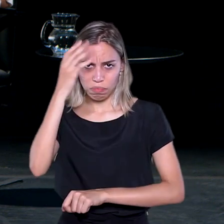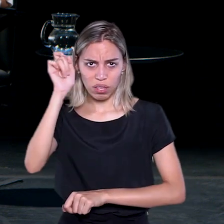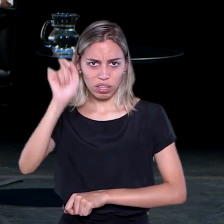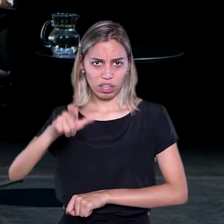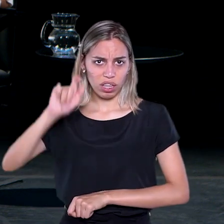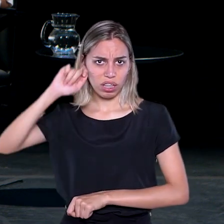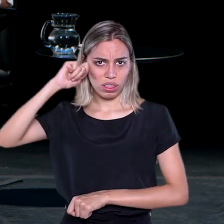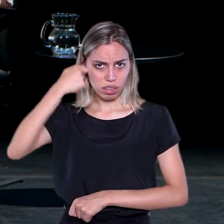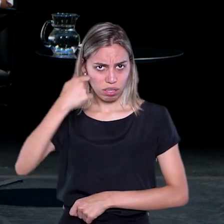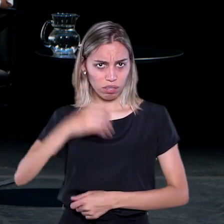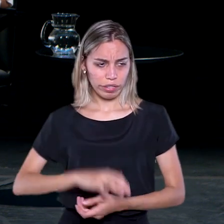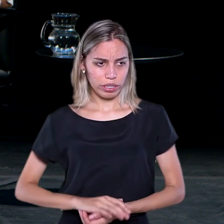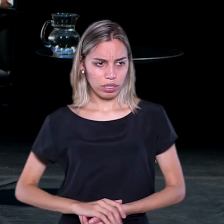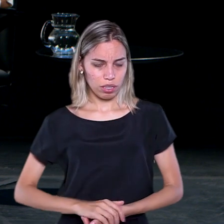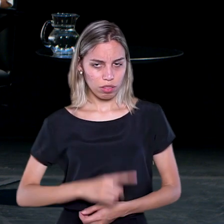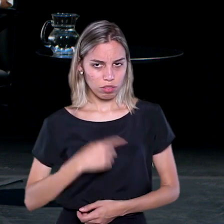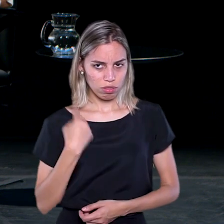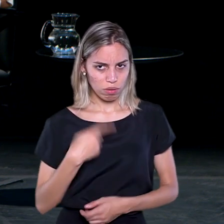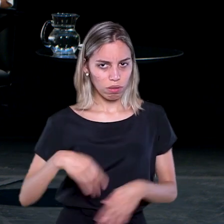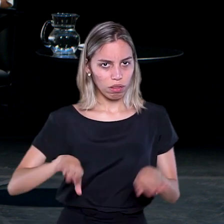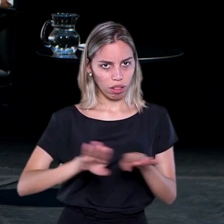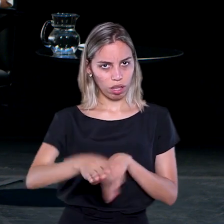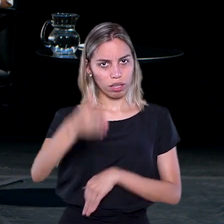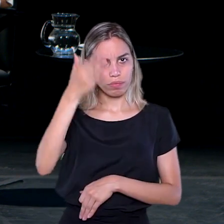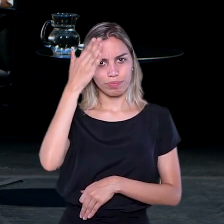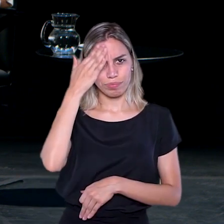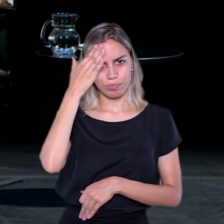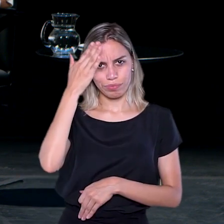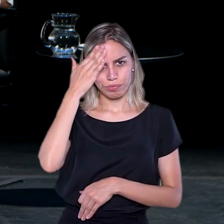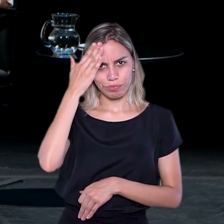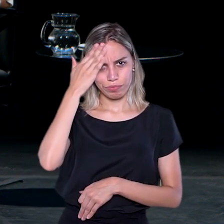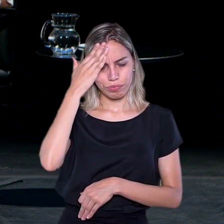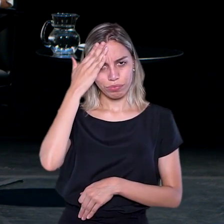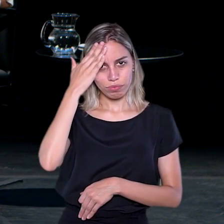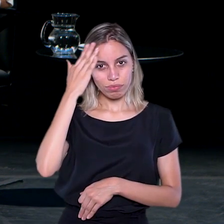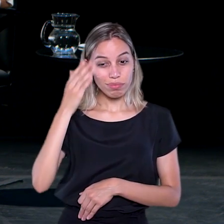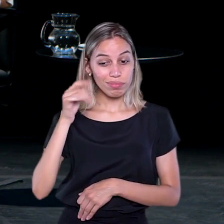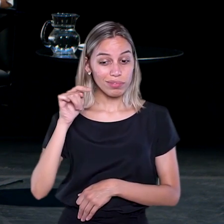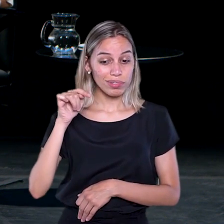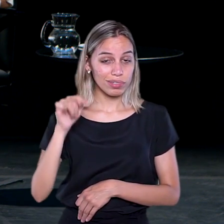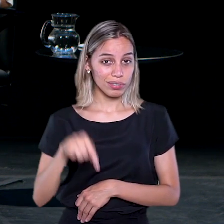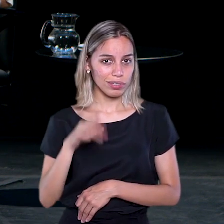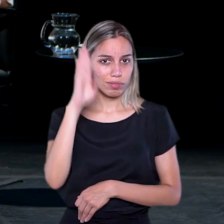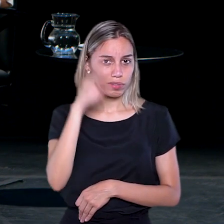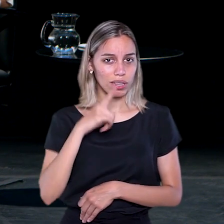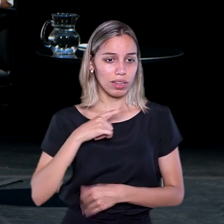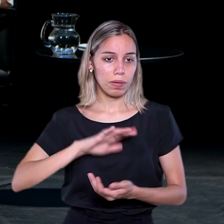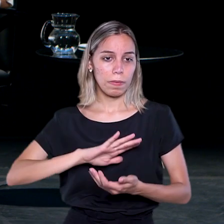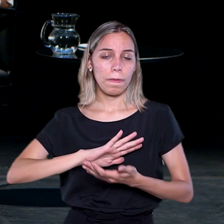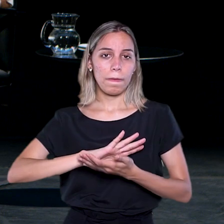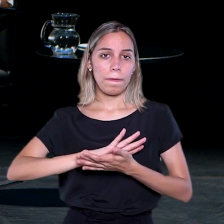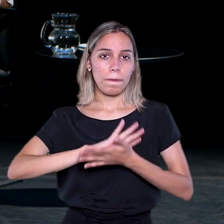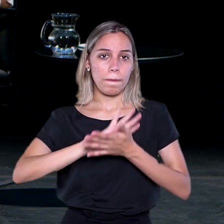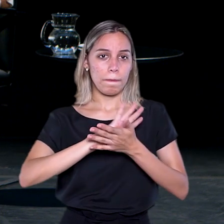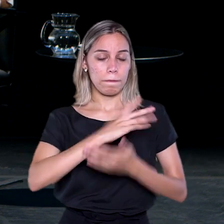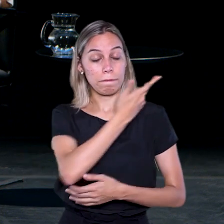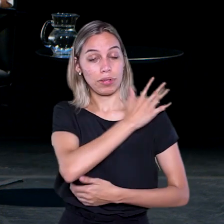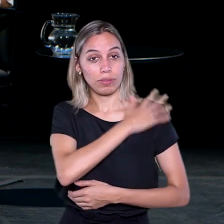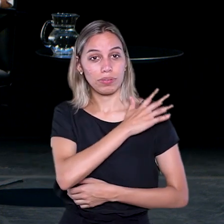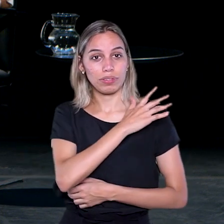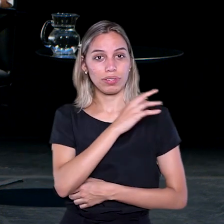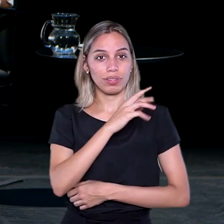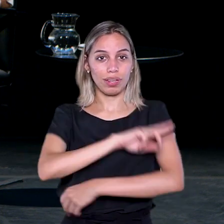negras. Nós é que vamos dizer que não sabemos? Sabemos. No Brasil, nós vivemos um preconceito racial de marca. Por isso que eu